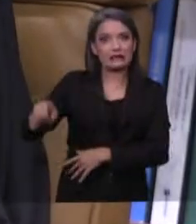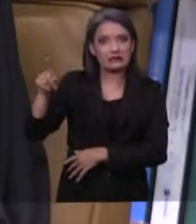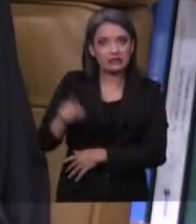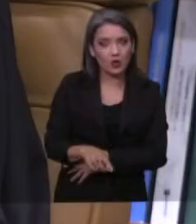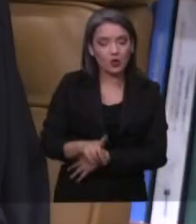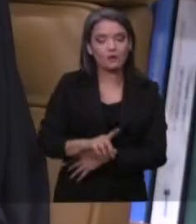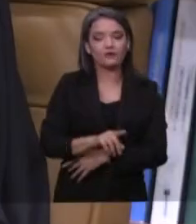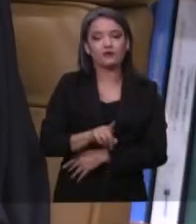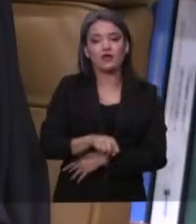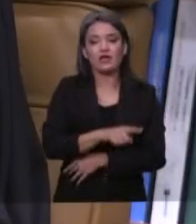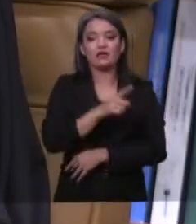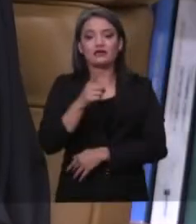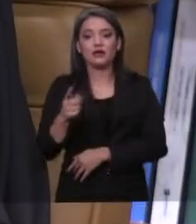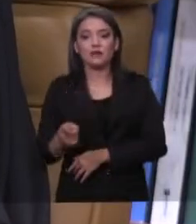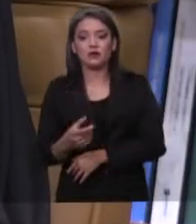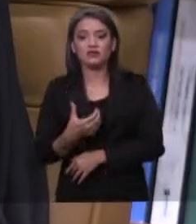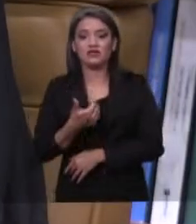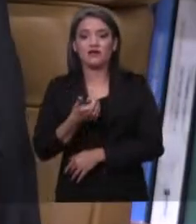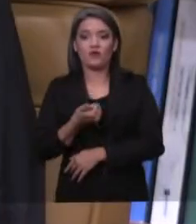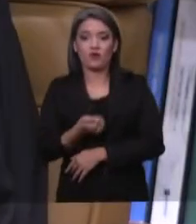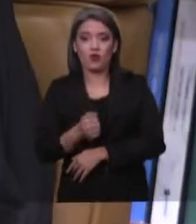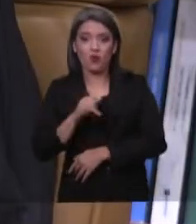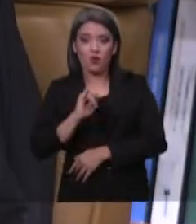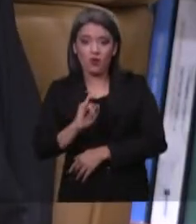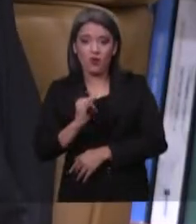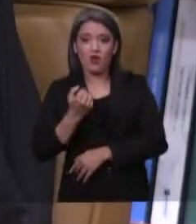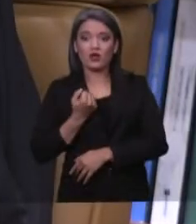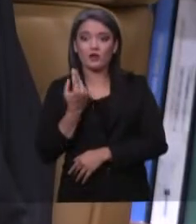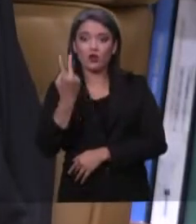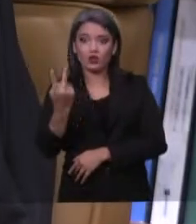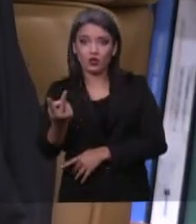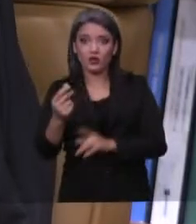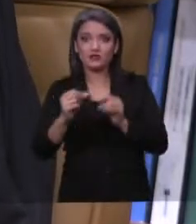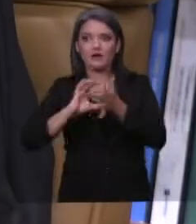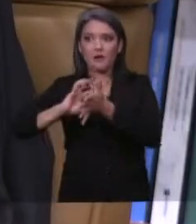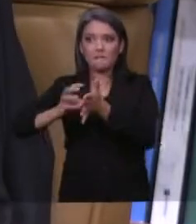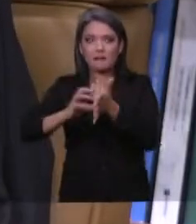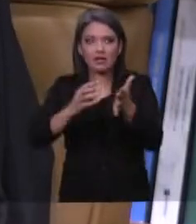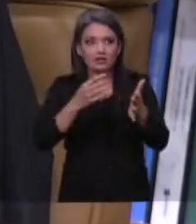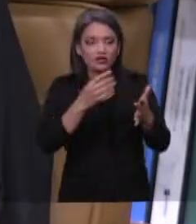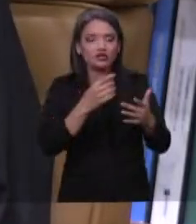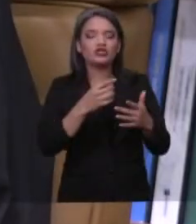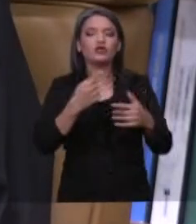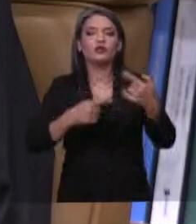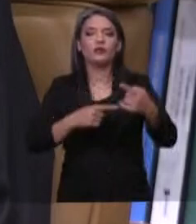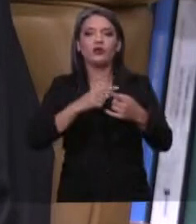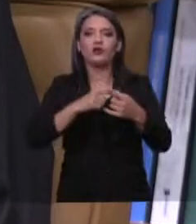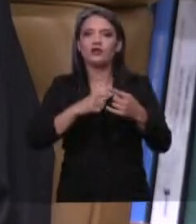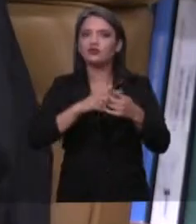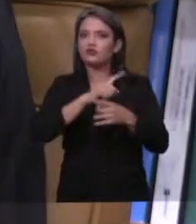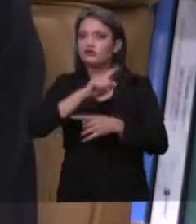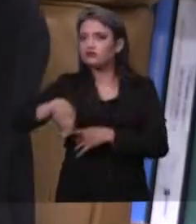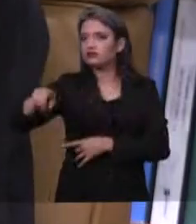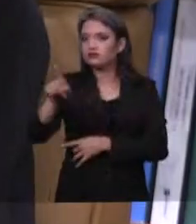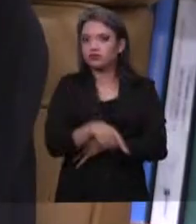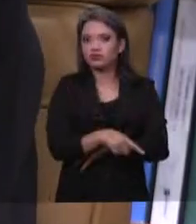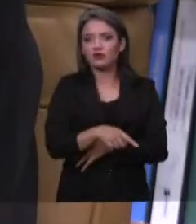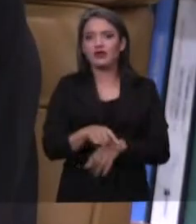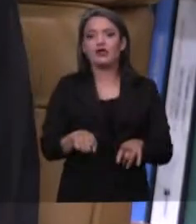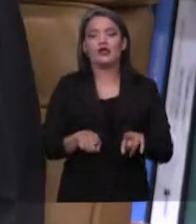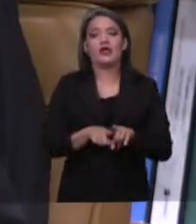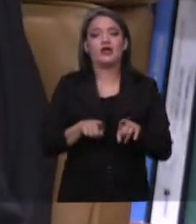ato institucional número 2, que extingue os partidos políticos e que acaba com a eleição direta, que